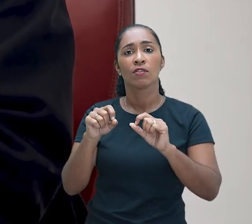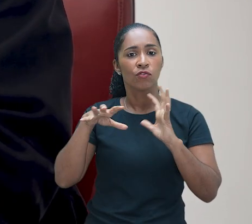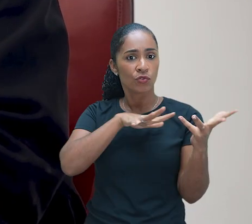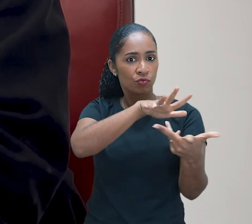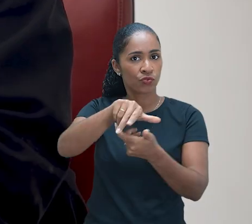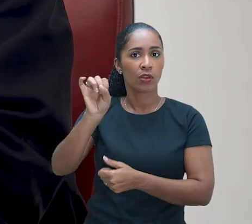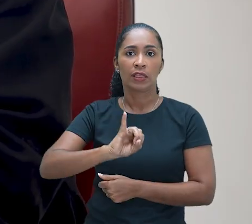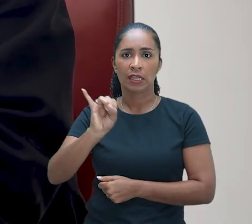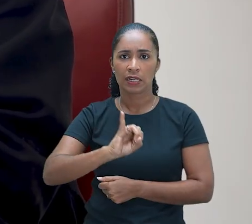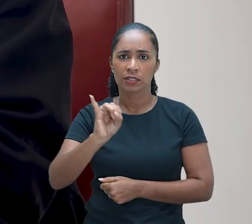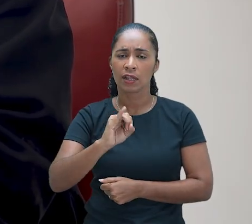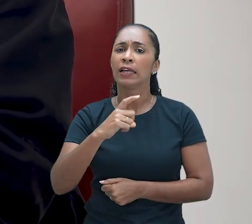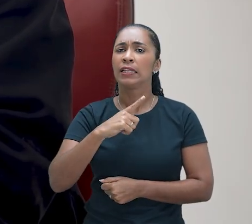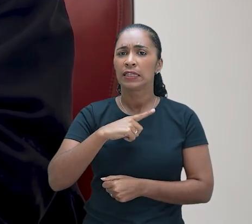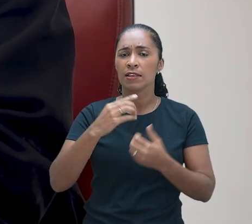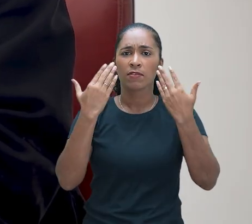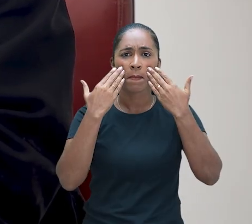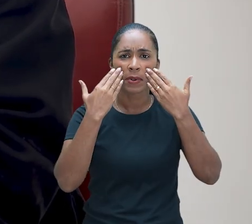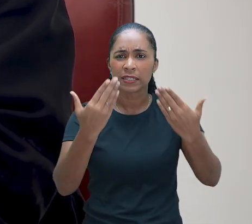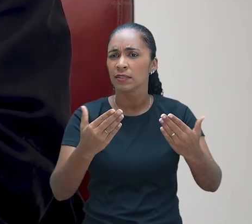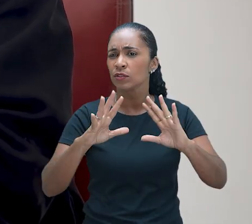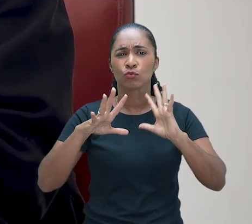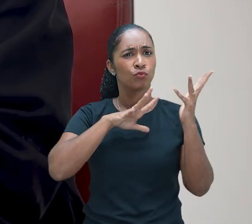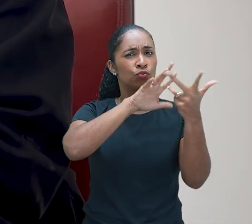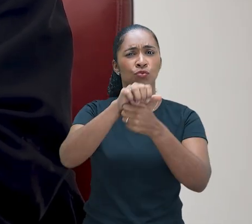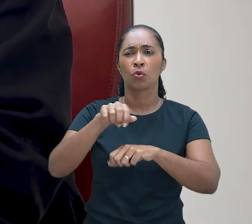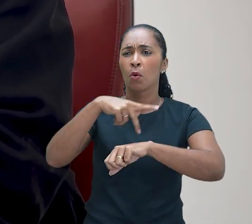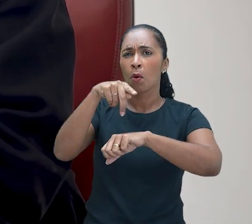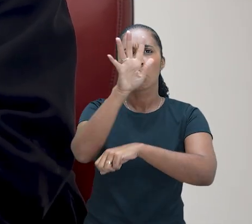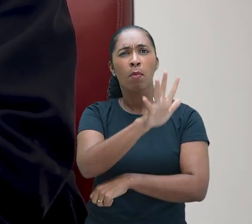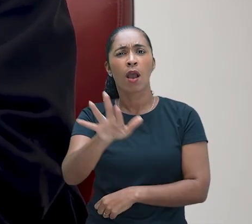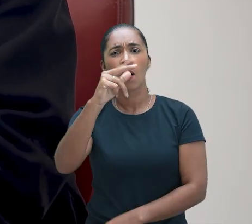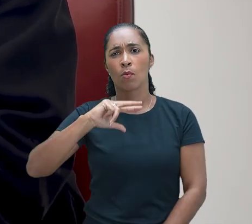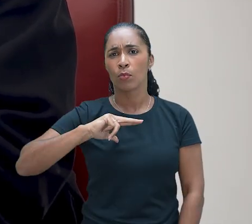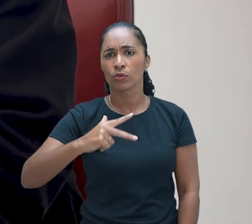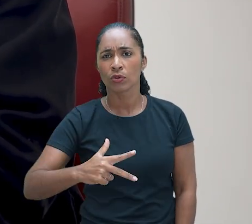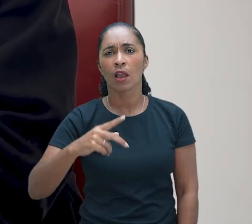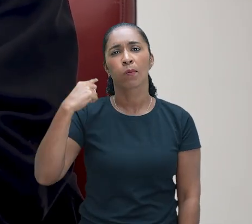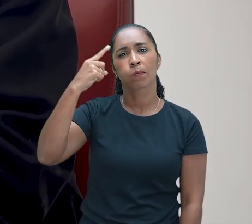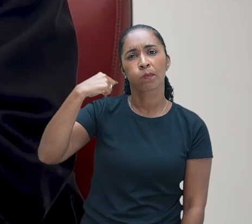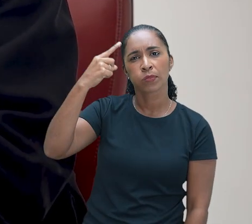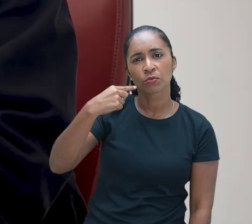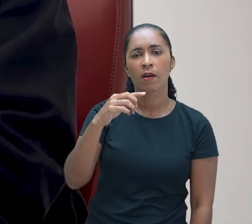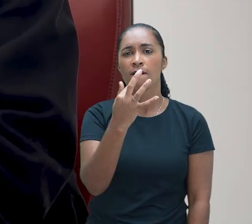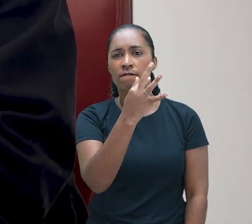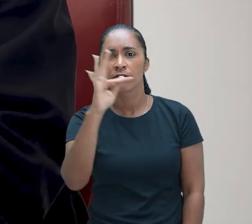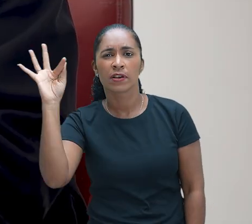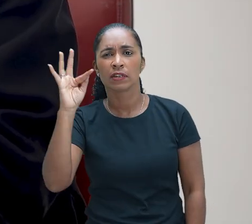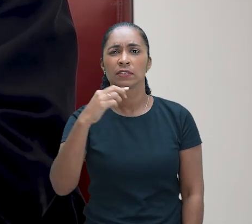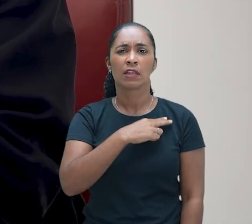festival internacional. A gente teve atrações do mundo todo, assim, Portugal, Espanha,